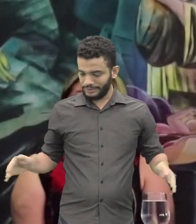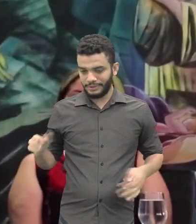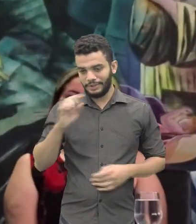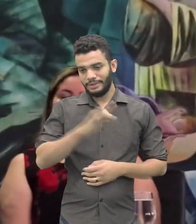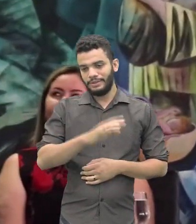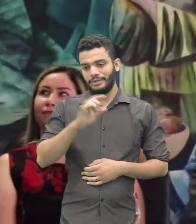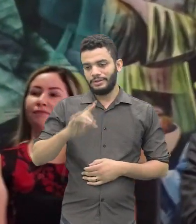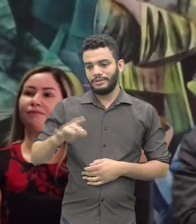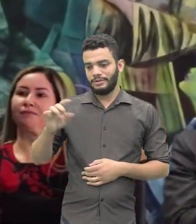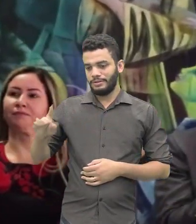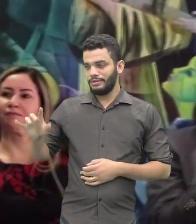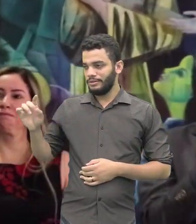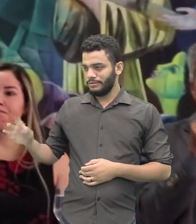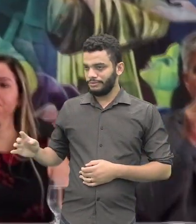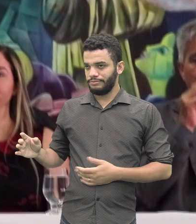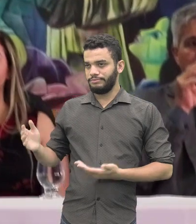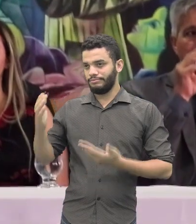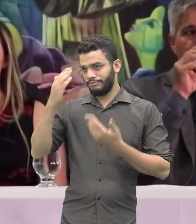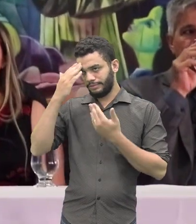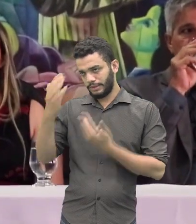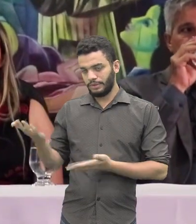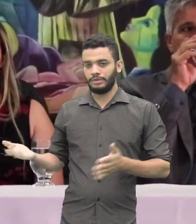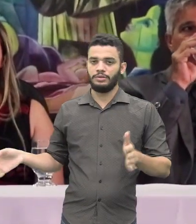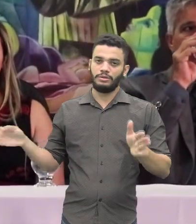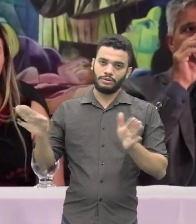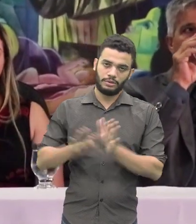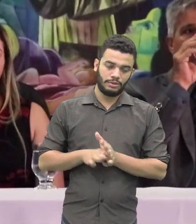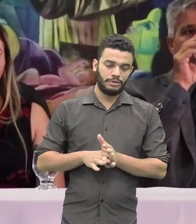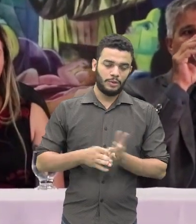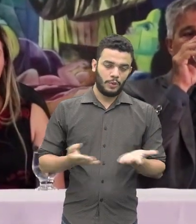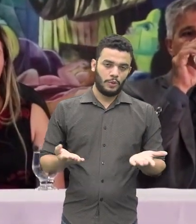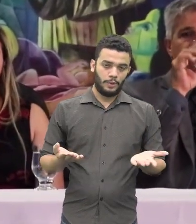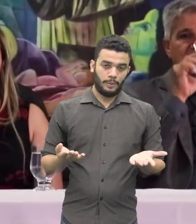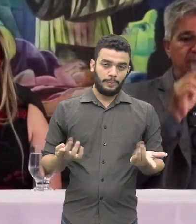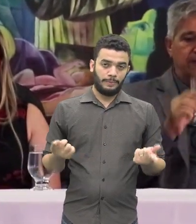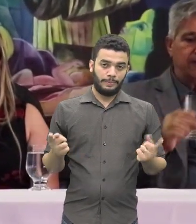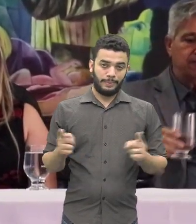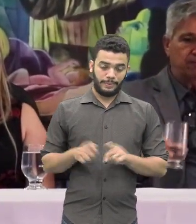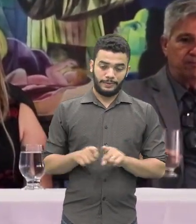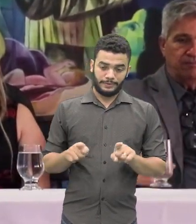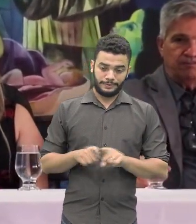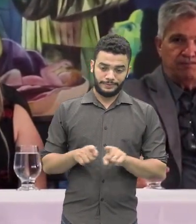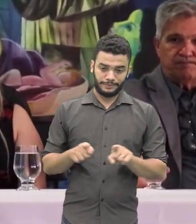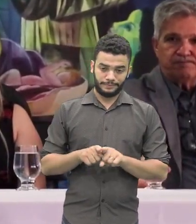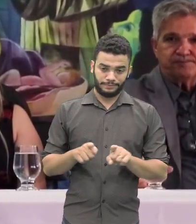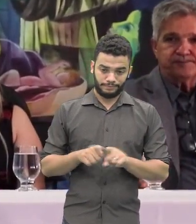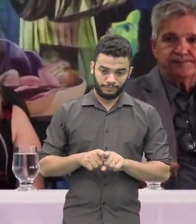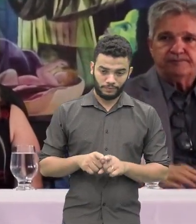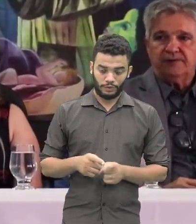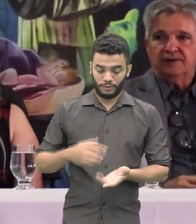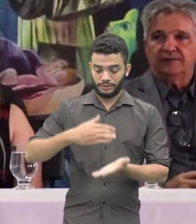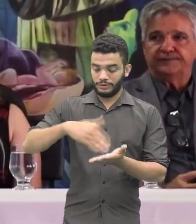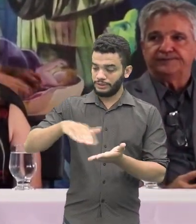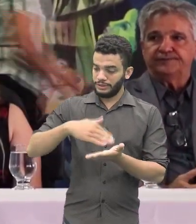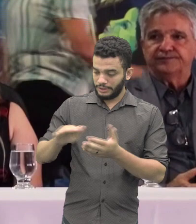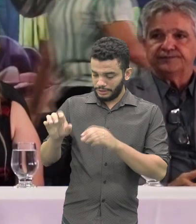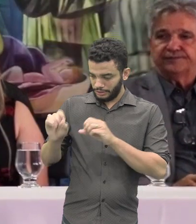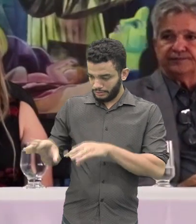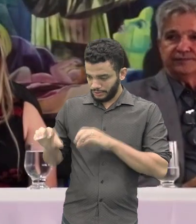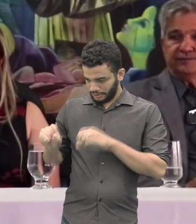citado pastora Jaqueline agradecer pelo empenho lá na assistência social complementar o prata